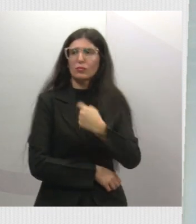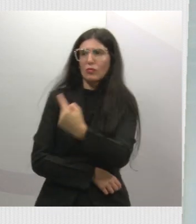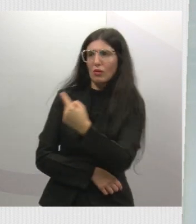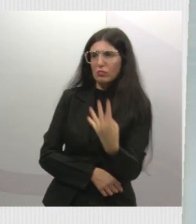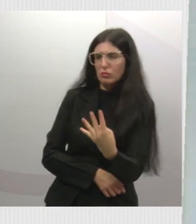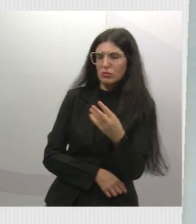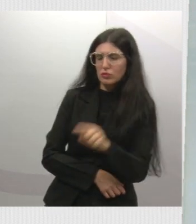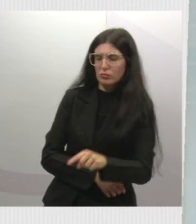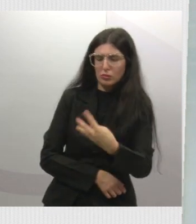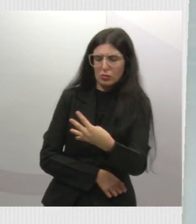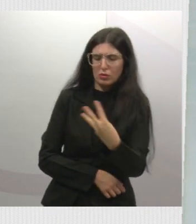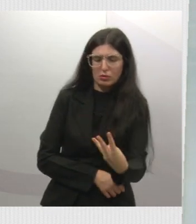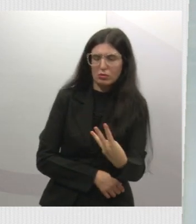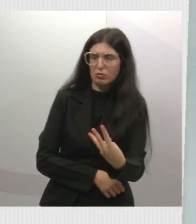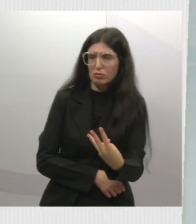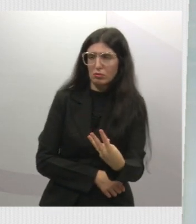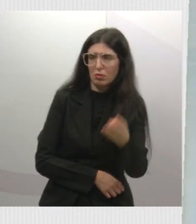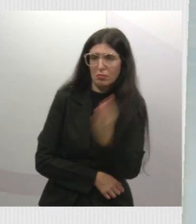14,43%.